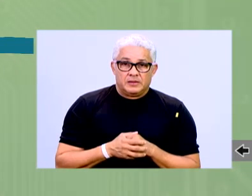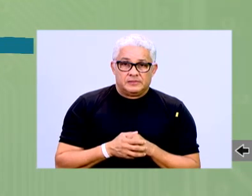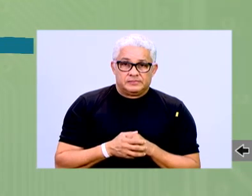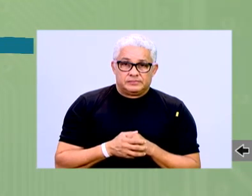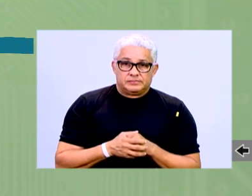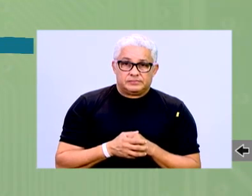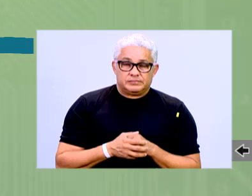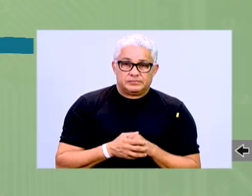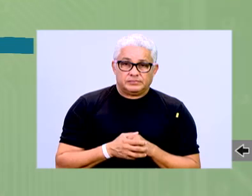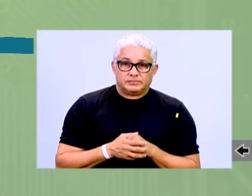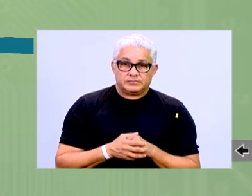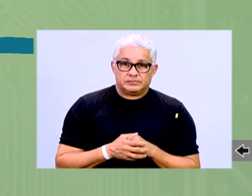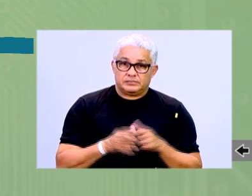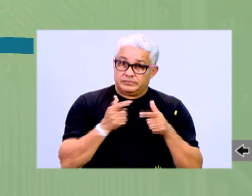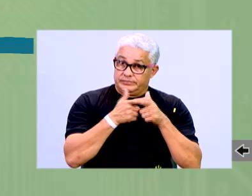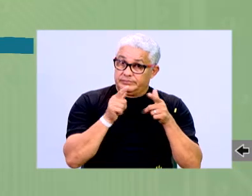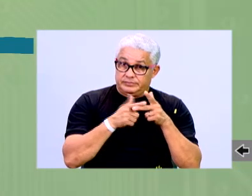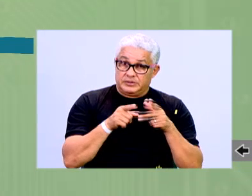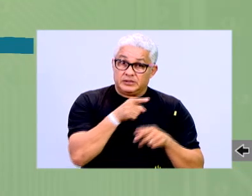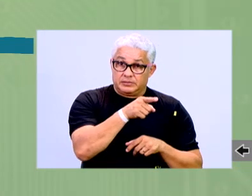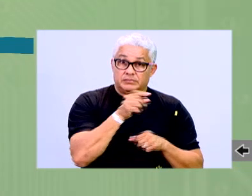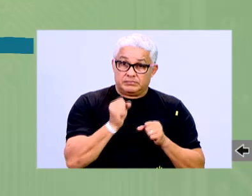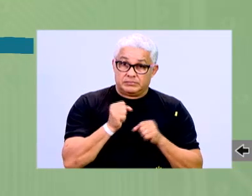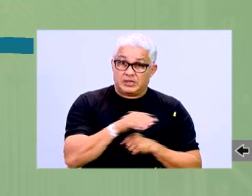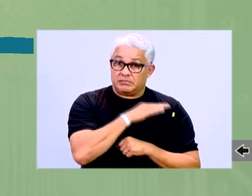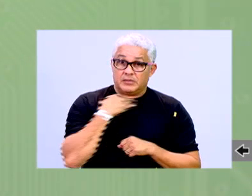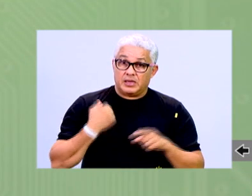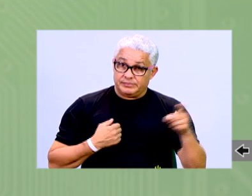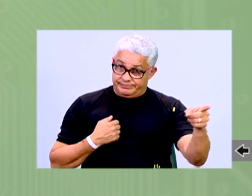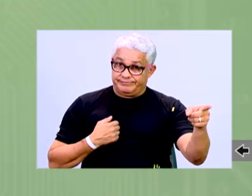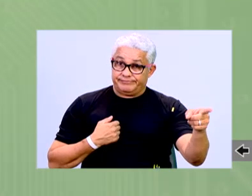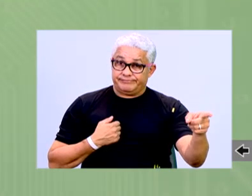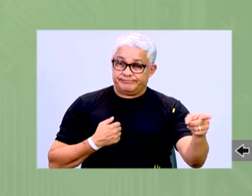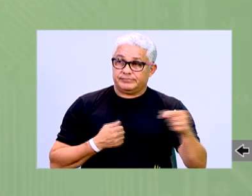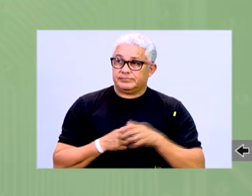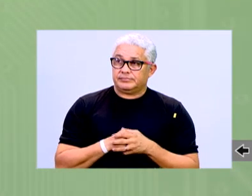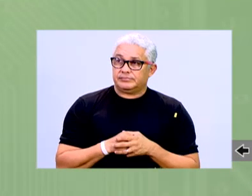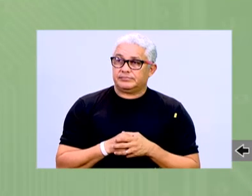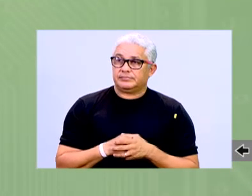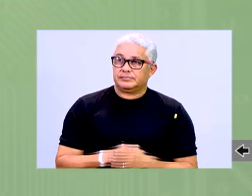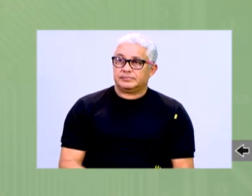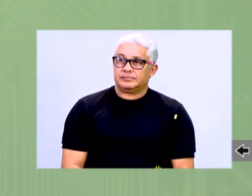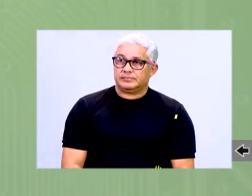várias questões, inclusive óbito aí do coitado do paciente.